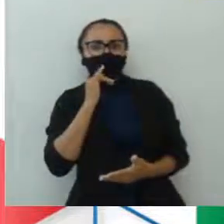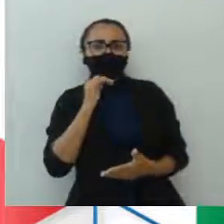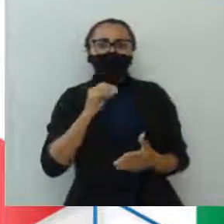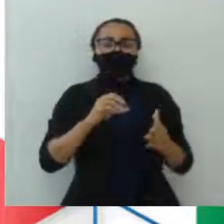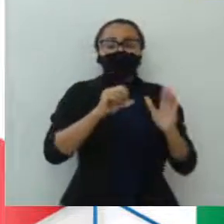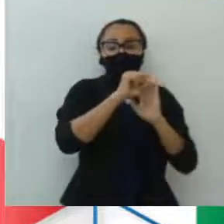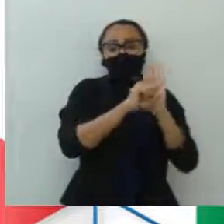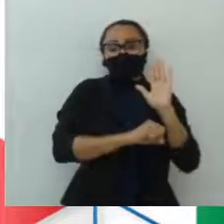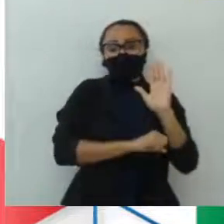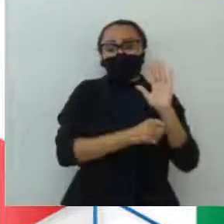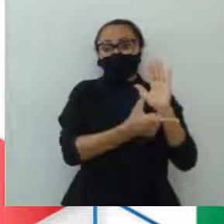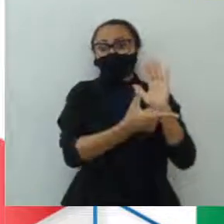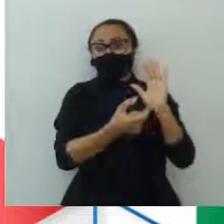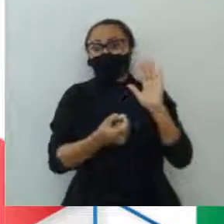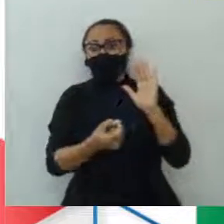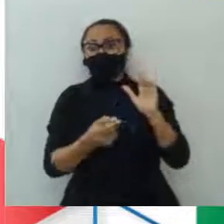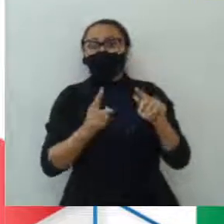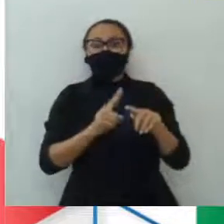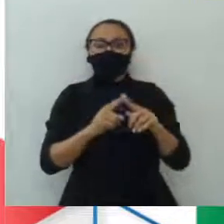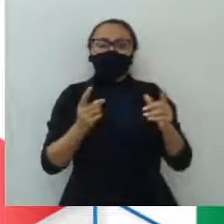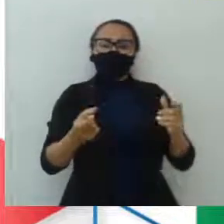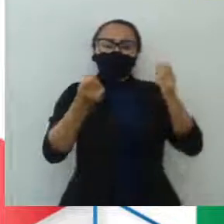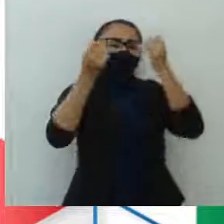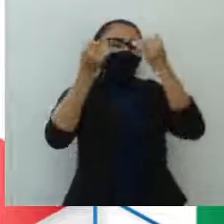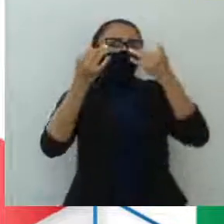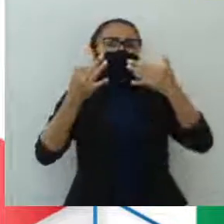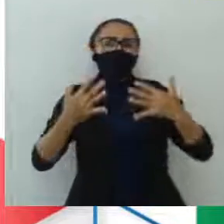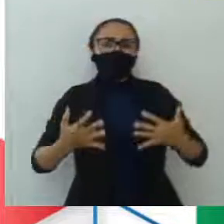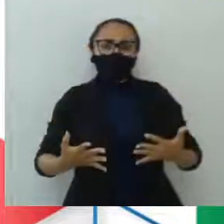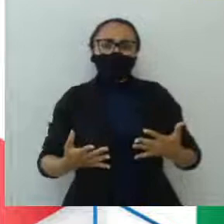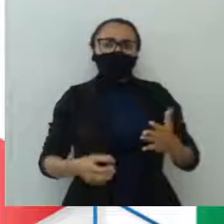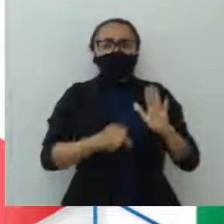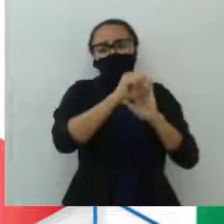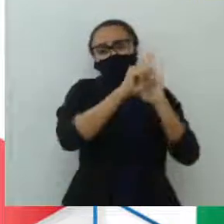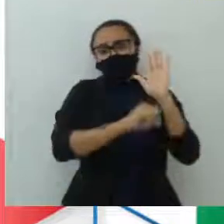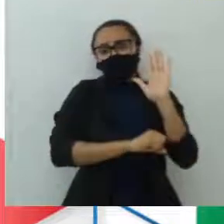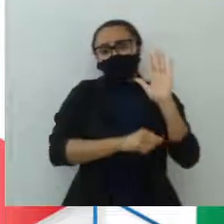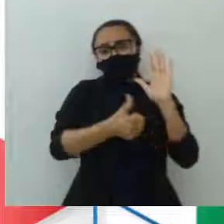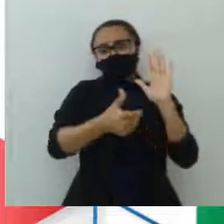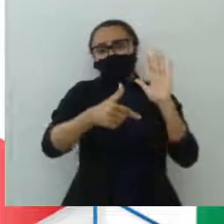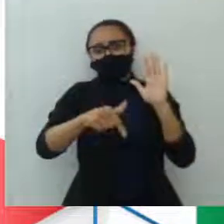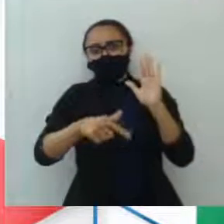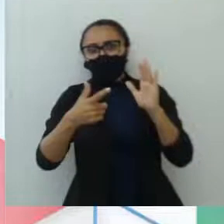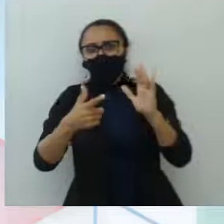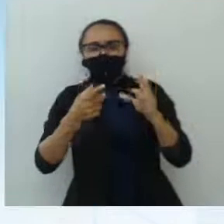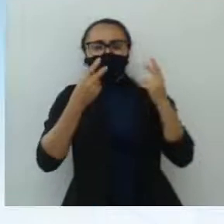que é o tempo da escrita, mas que aborda fatos do século XVII, que é o tempo dramático. Então, deu para